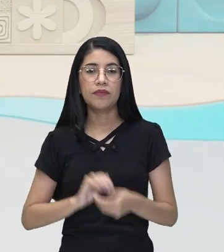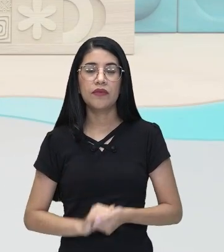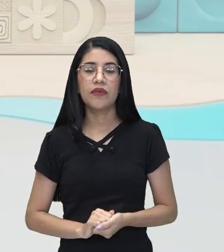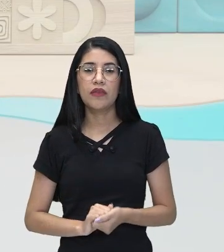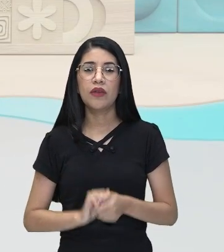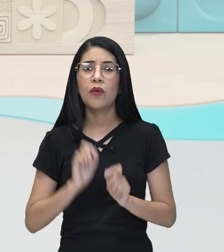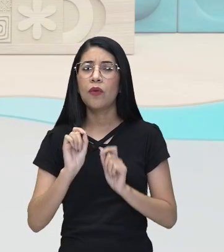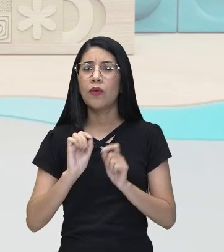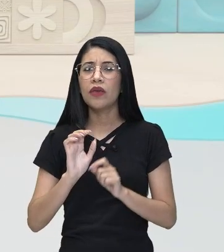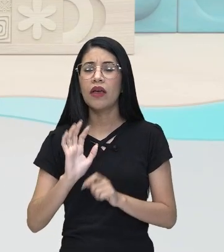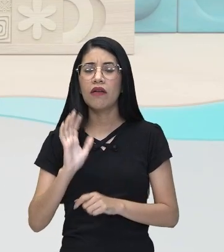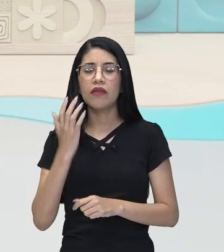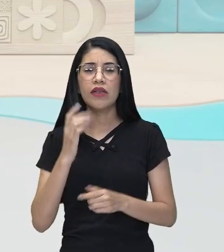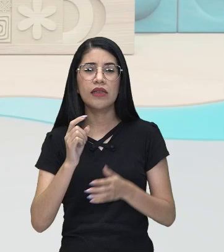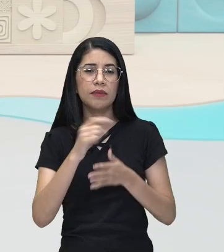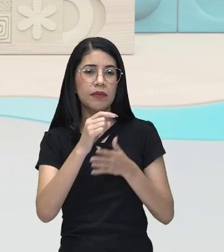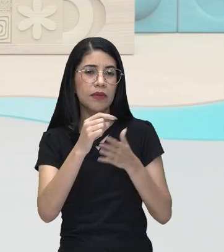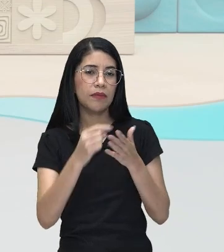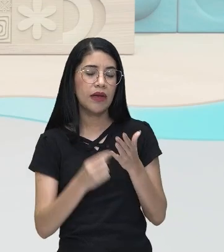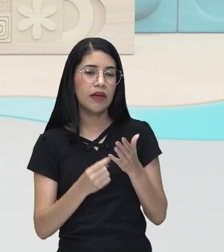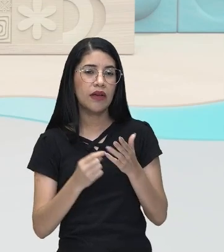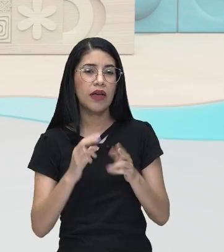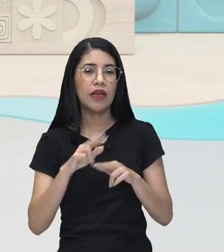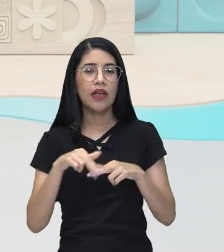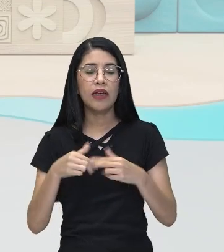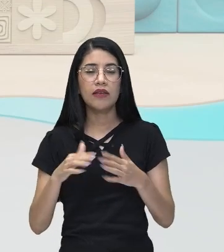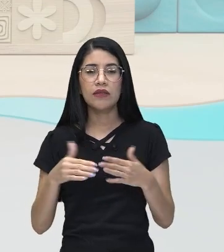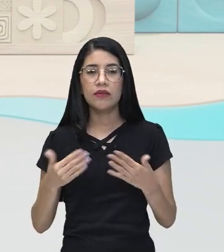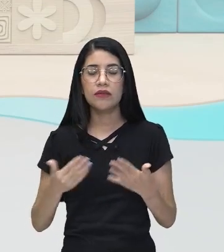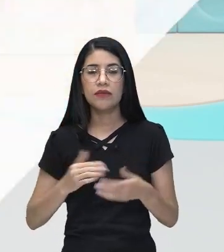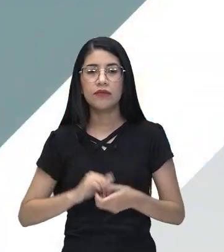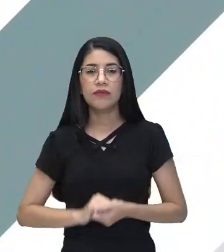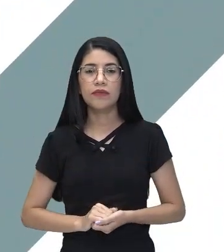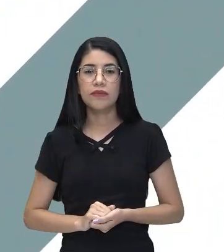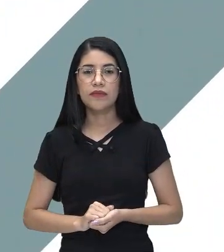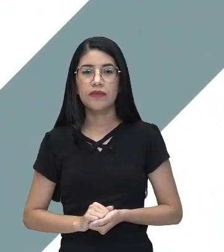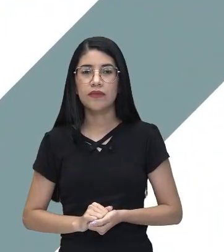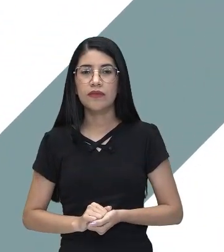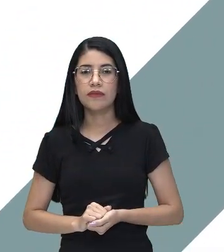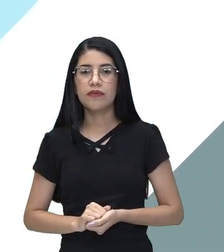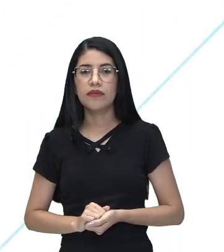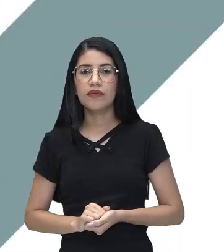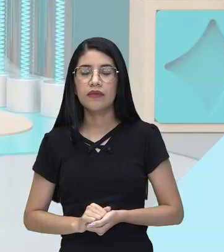causas aí, prevenção e controle da pressão arterial. Vamos lá, rapidinho.